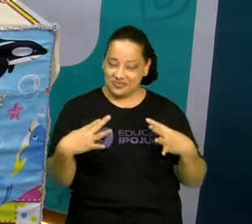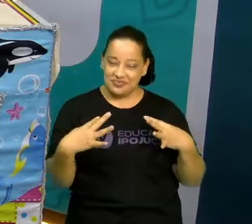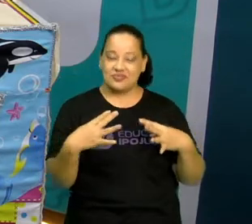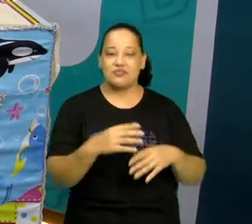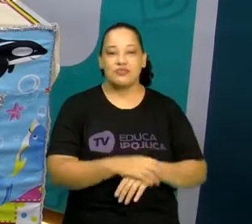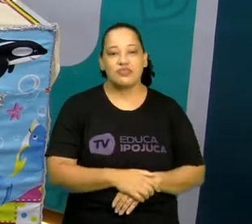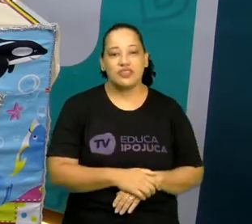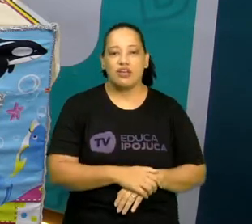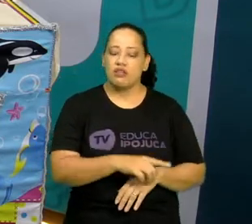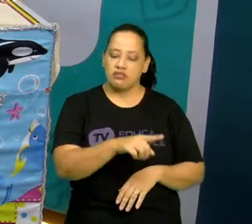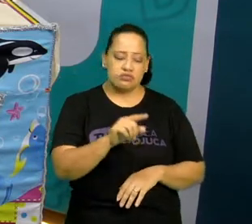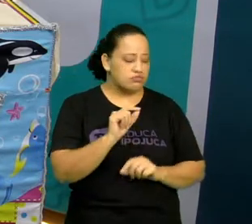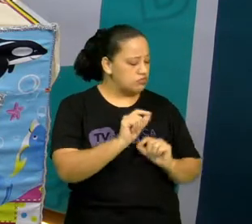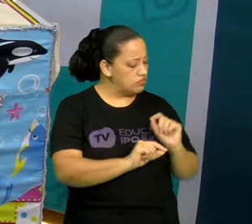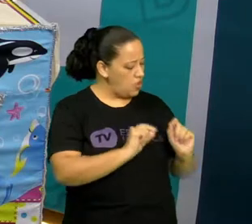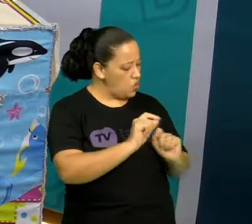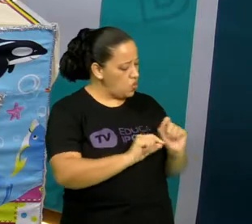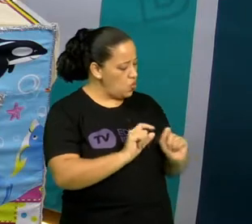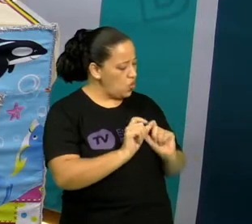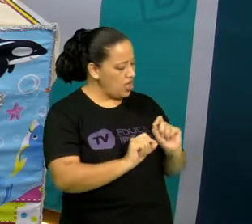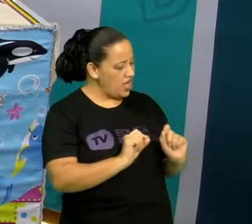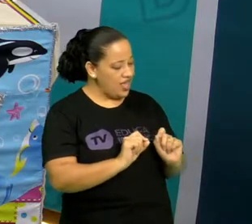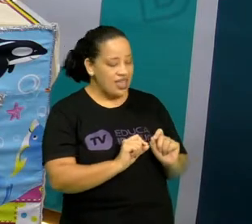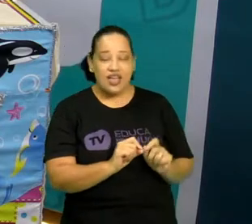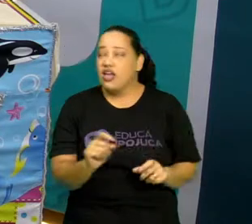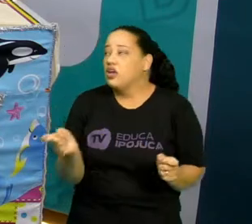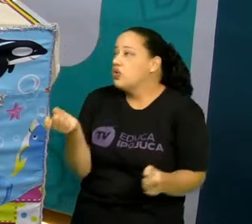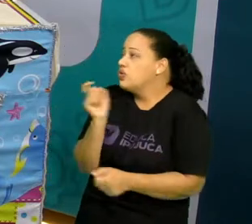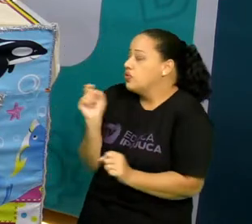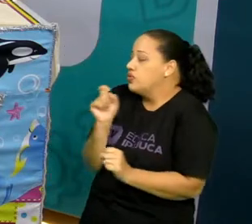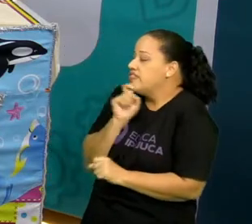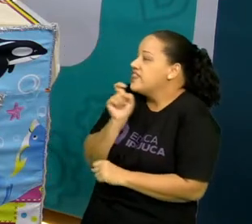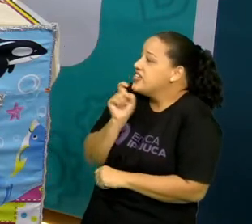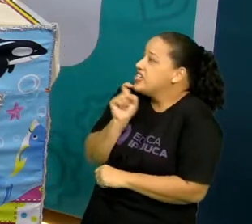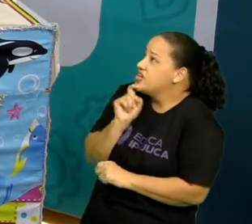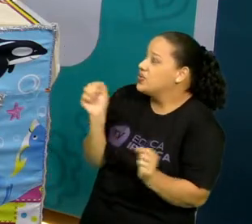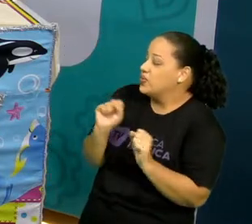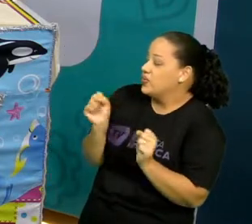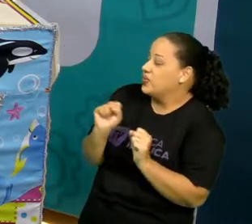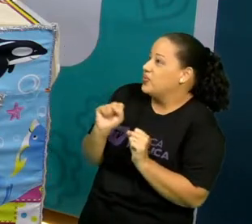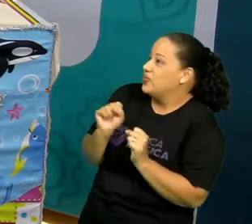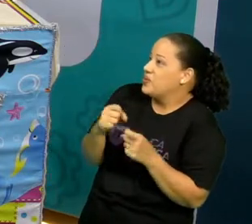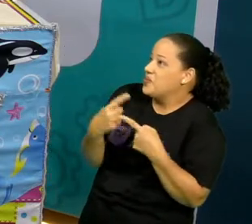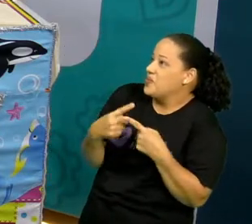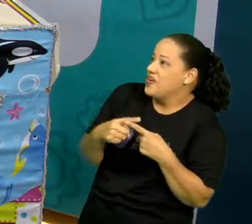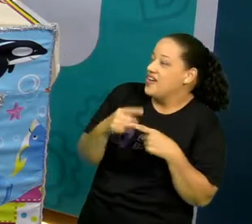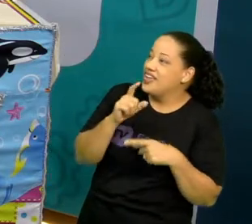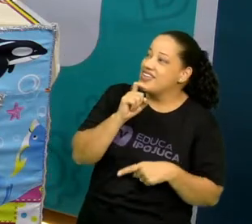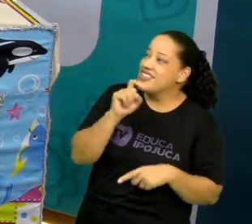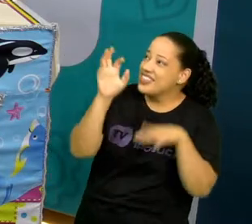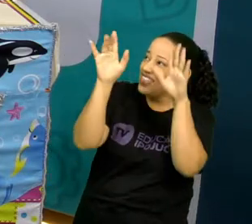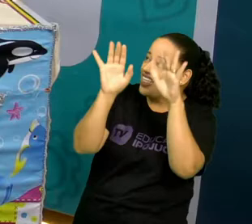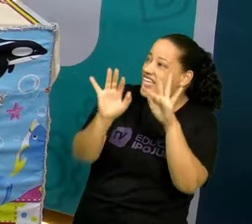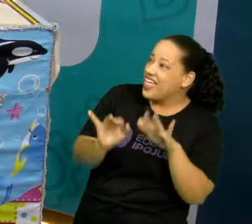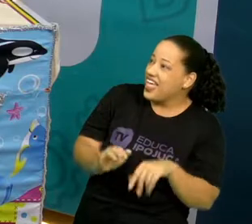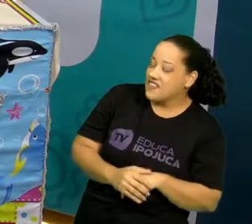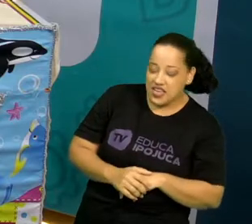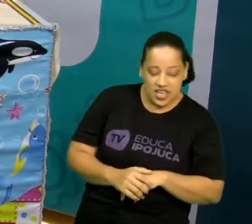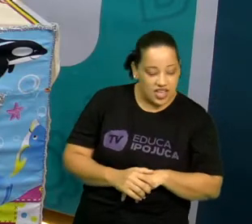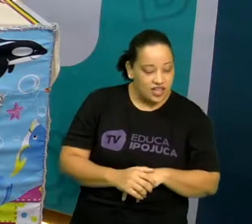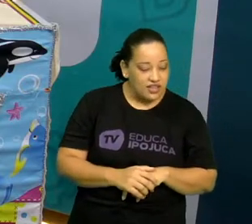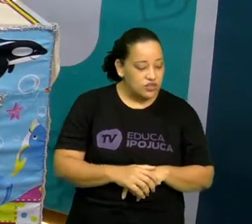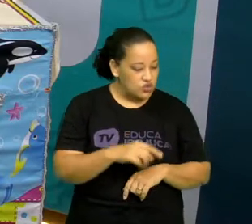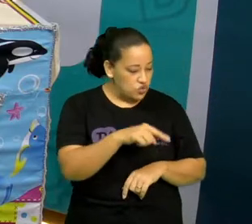tu tá com o que, leiturinha? Tô com frio. Por causa da neve. Essa leiturinha, por causa da neve, leiturinha. Tu já tá com